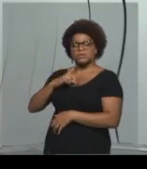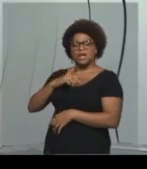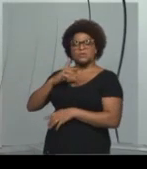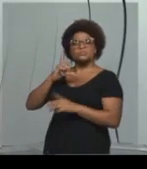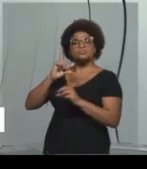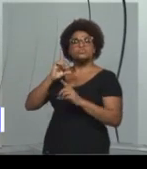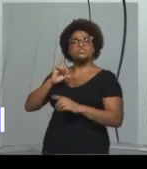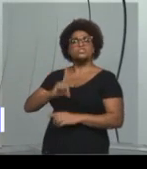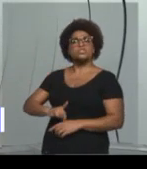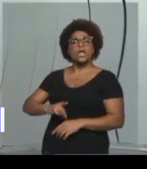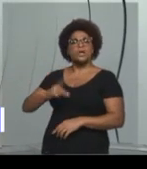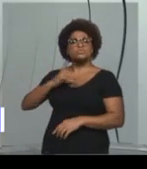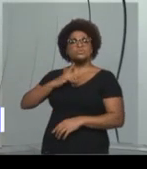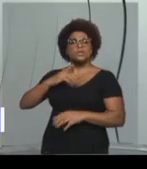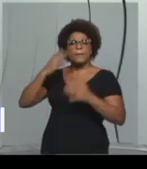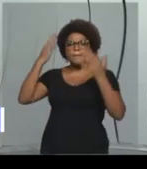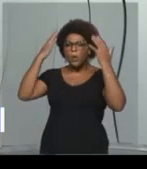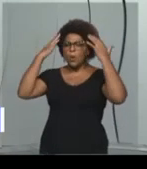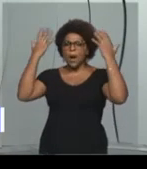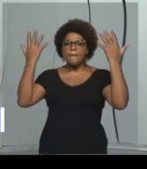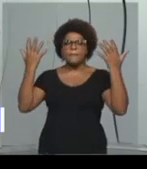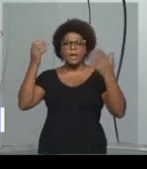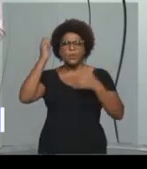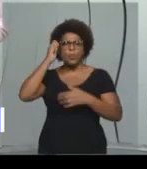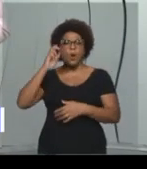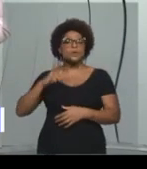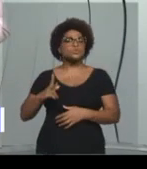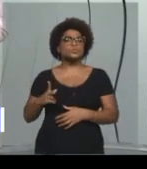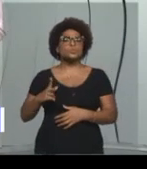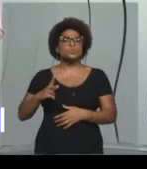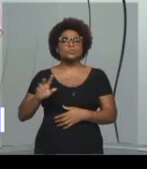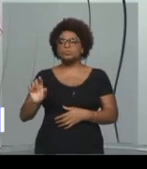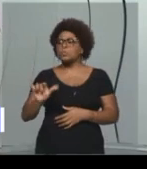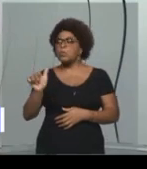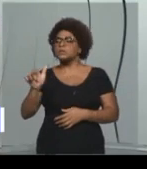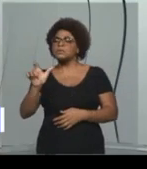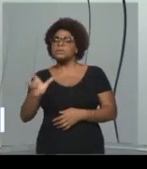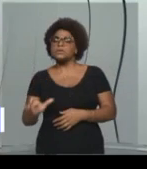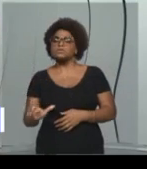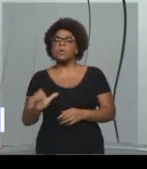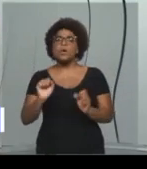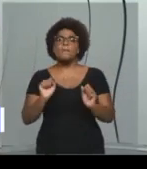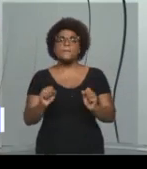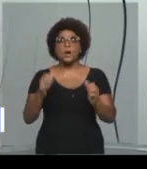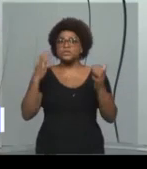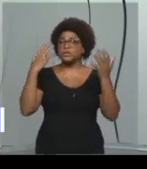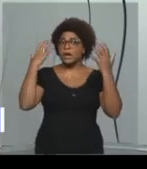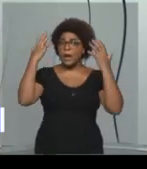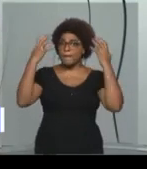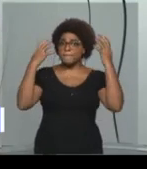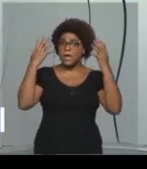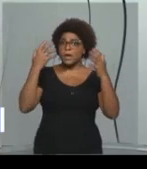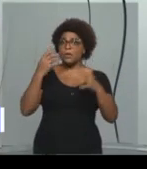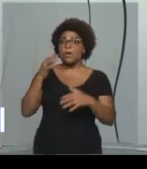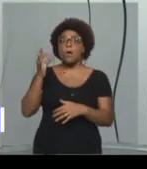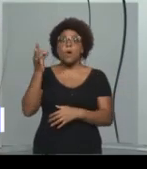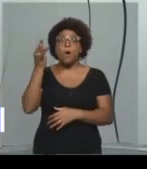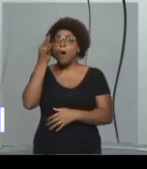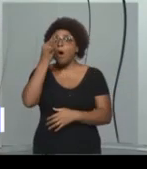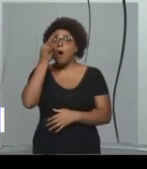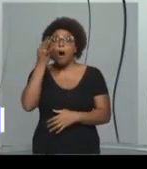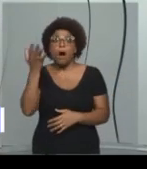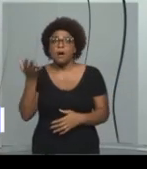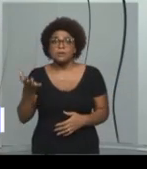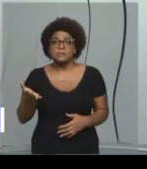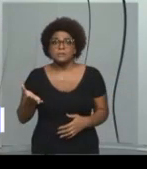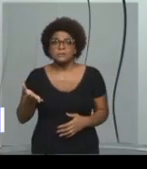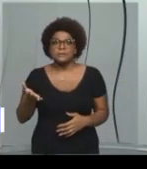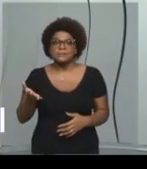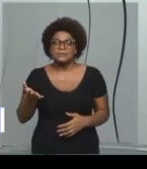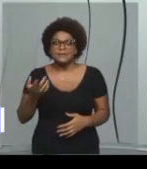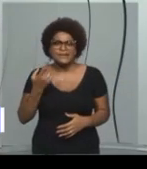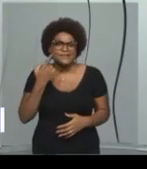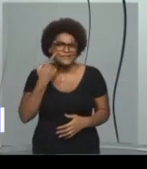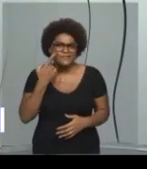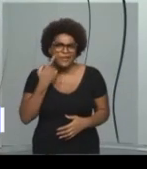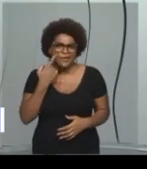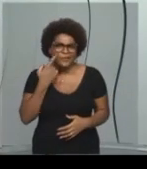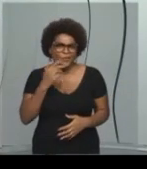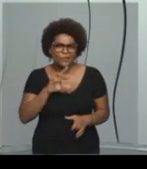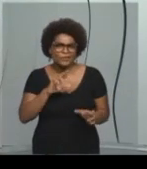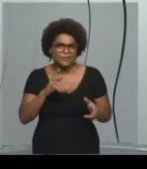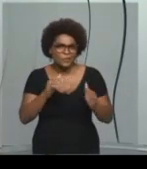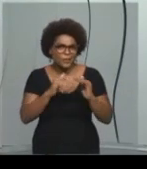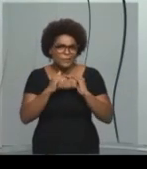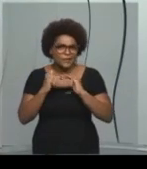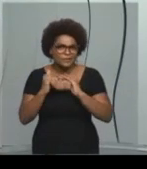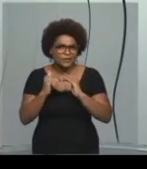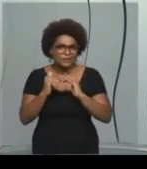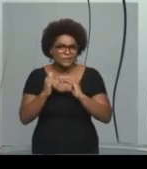de querer ter o cabelo cor-de-rosa. Então nós não somos padrãozinho. Veja, não é disso que se